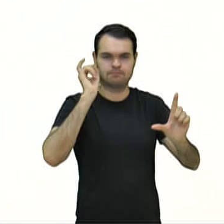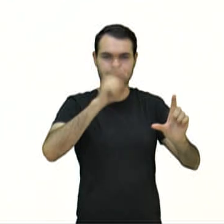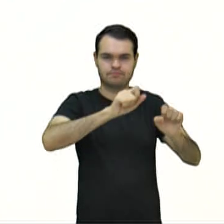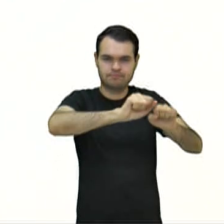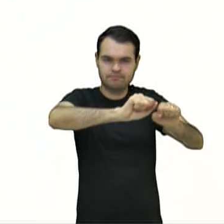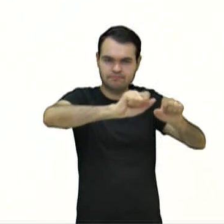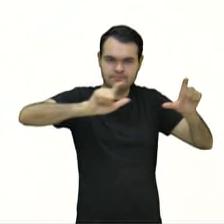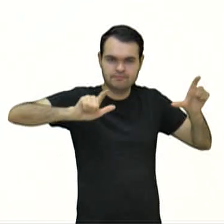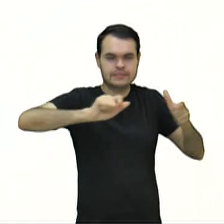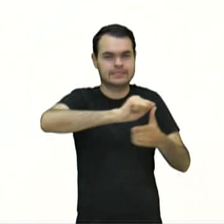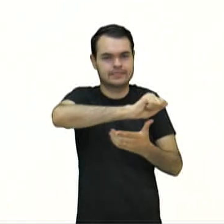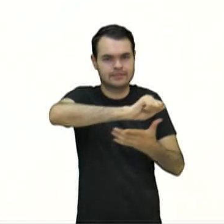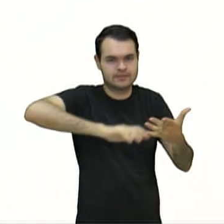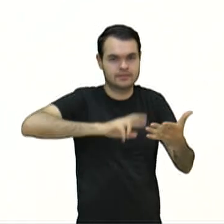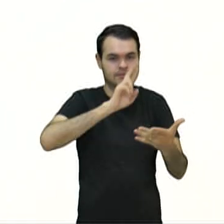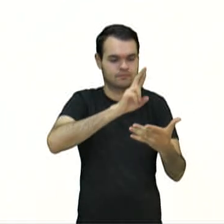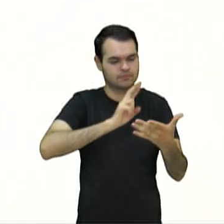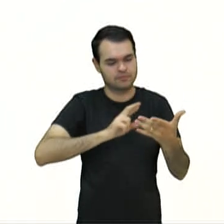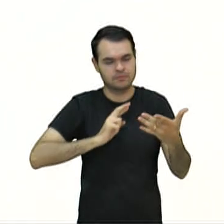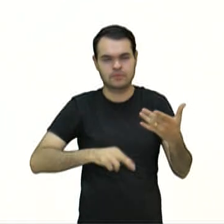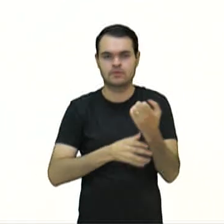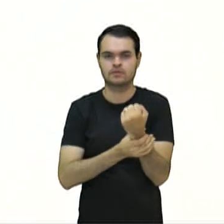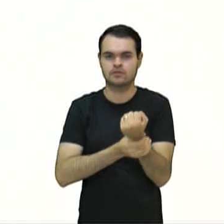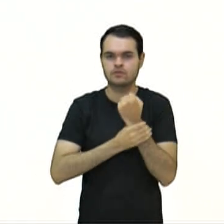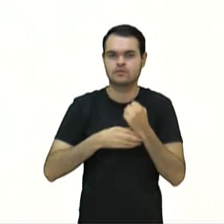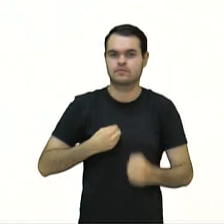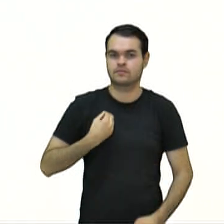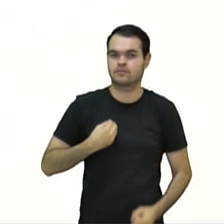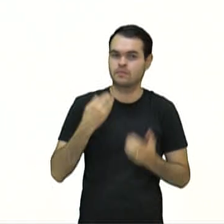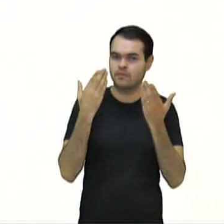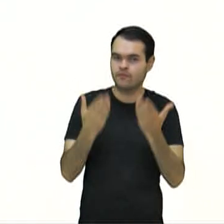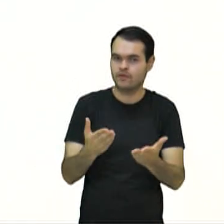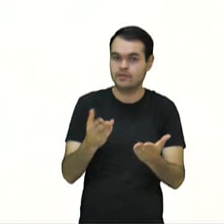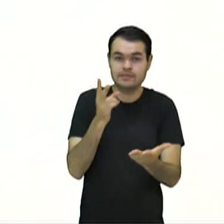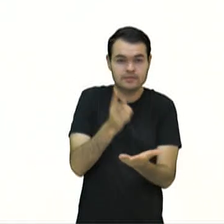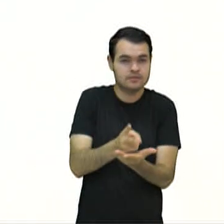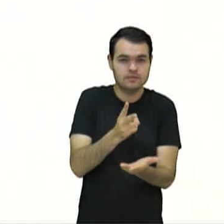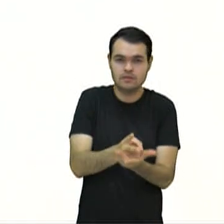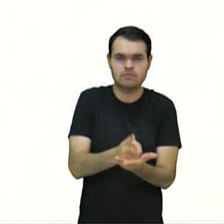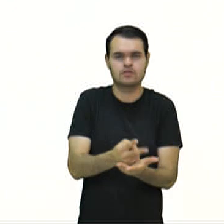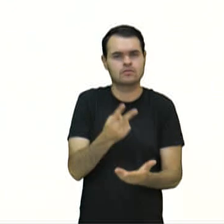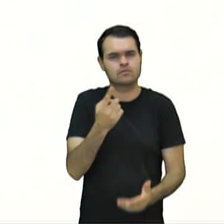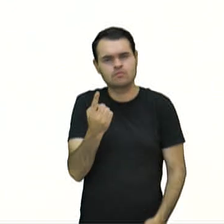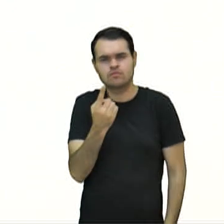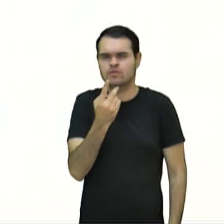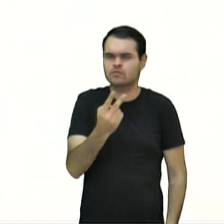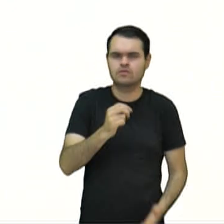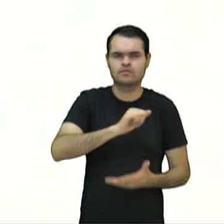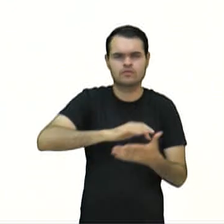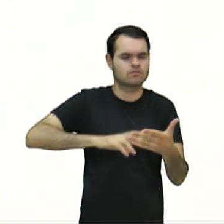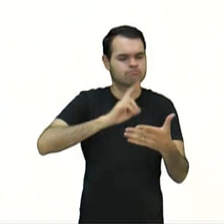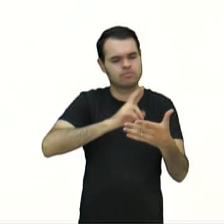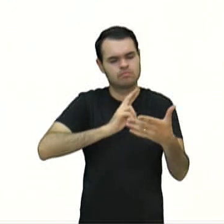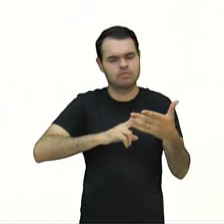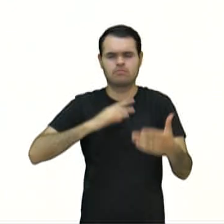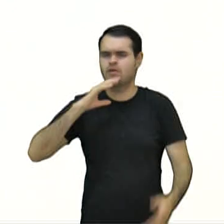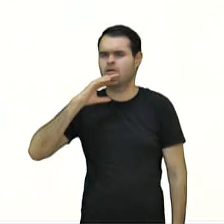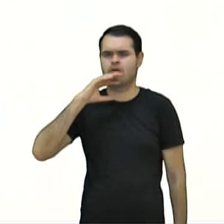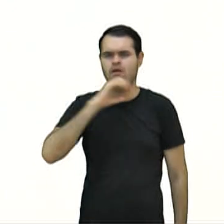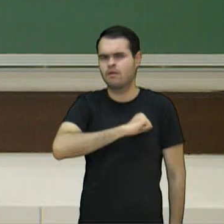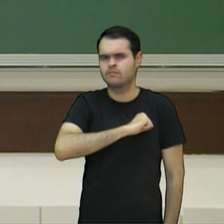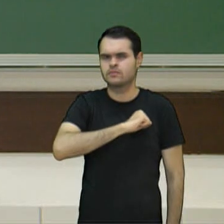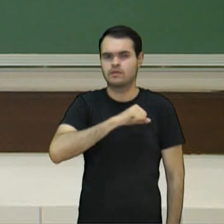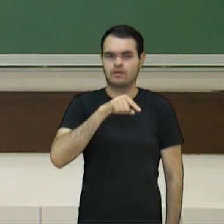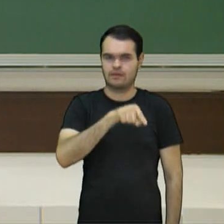a presença para vocês. E toda vez que vocês fizerem elas, são uma, duas atividades ali que vocês respondem rapidinho.